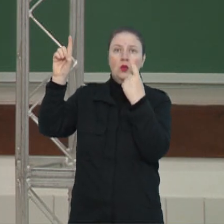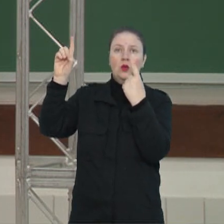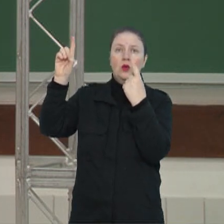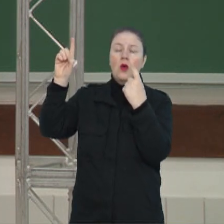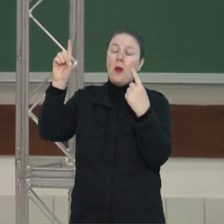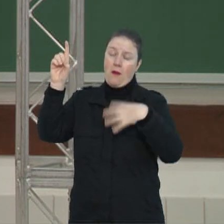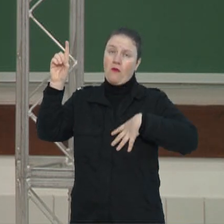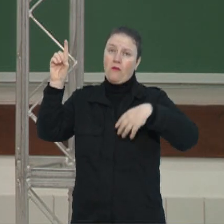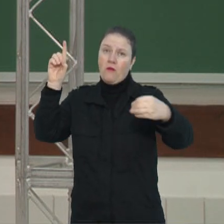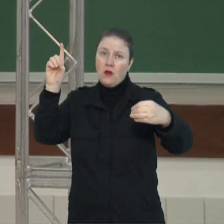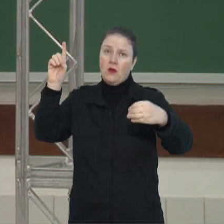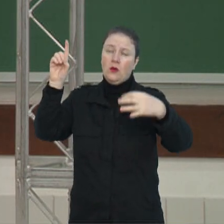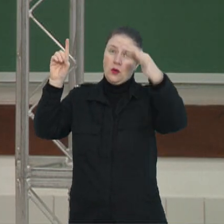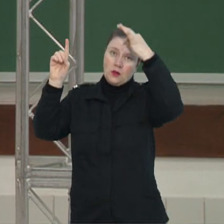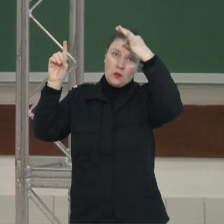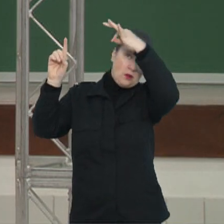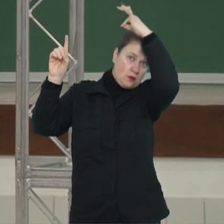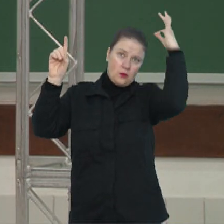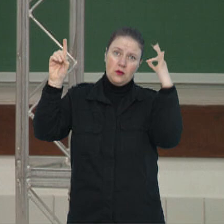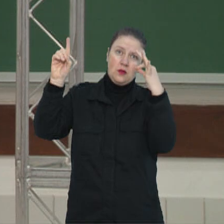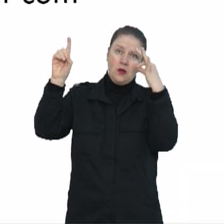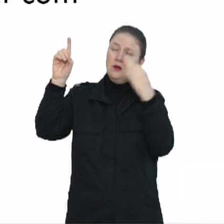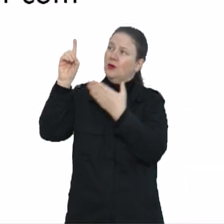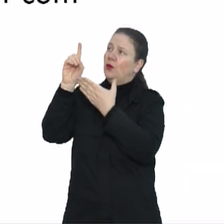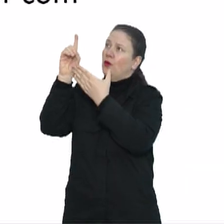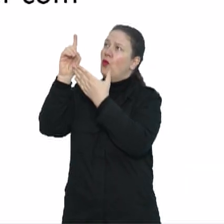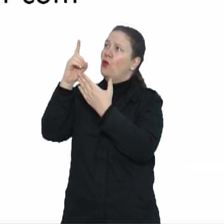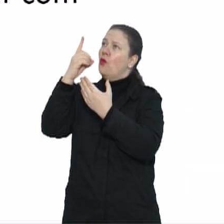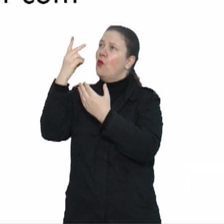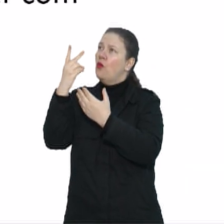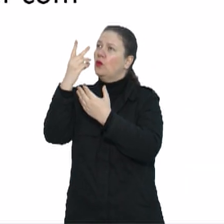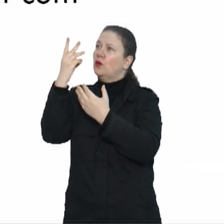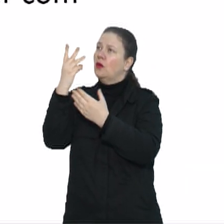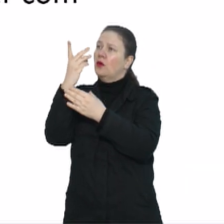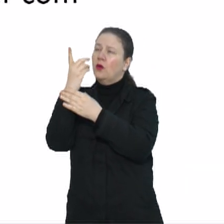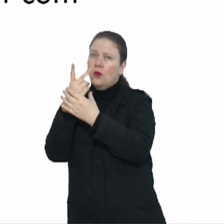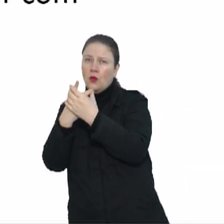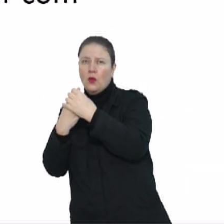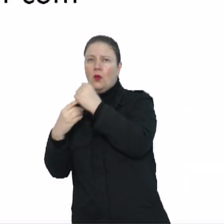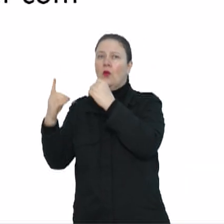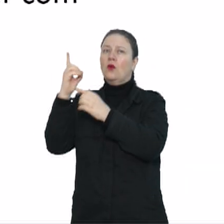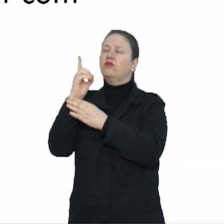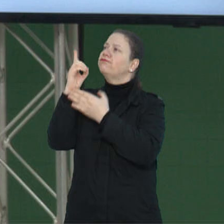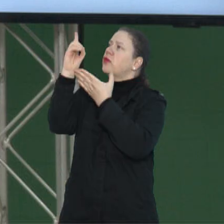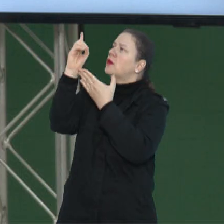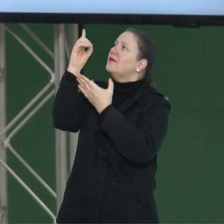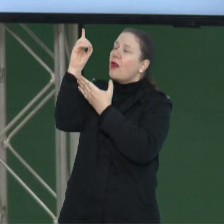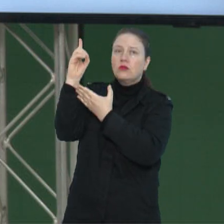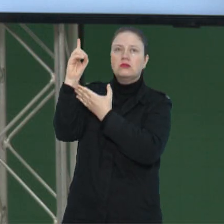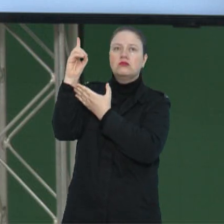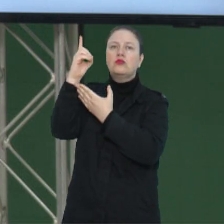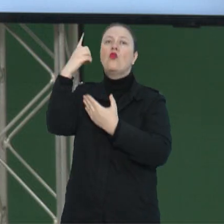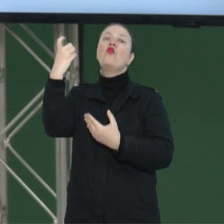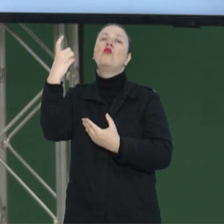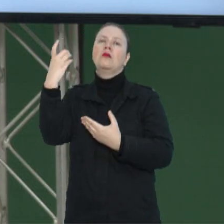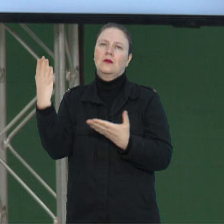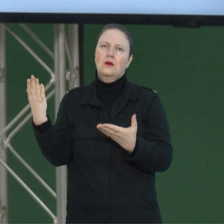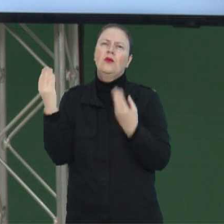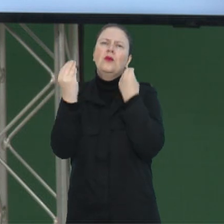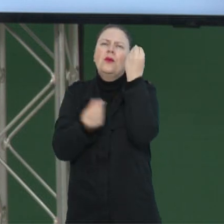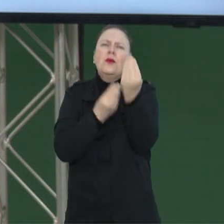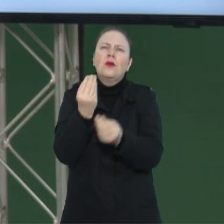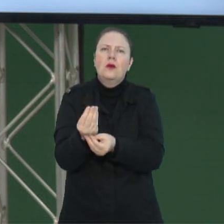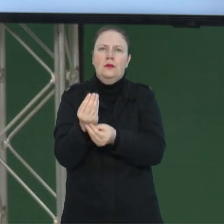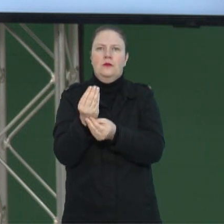também era debatida, tá? Então, a fé e razão. Alguns pensadores da igreja diziam que a fé deveria estar desvinculada da